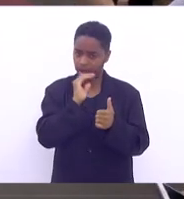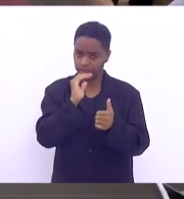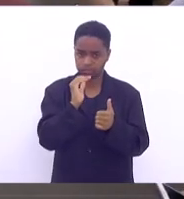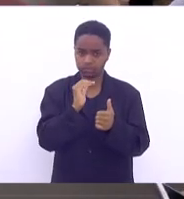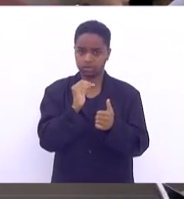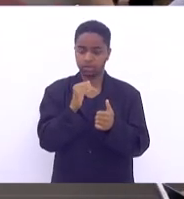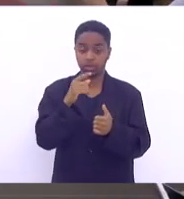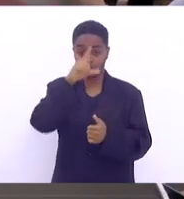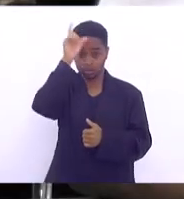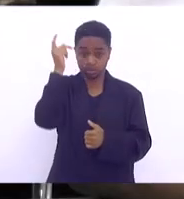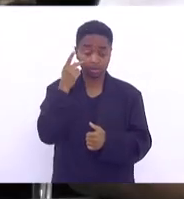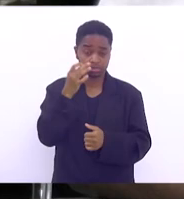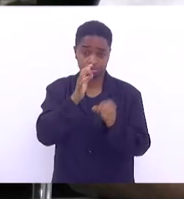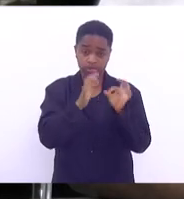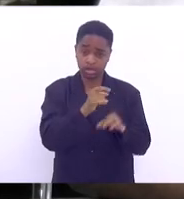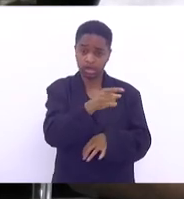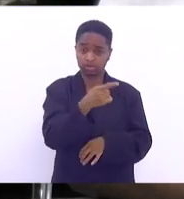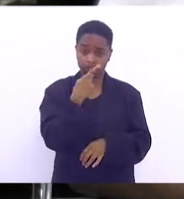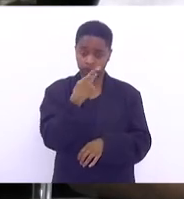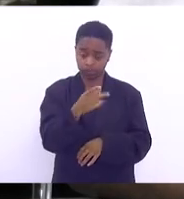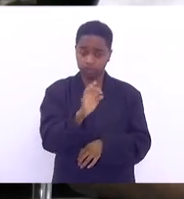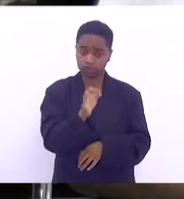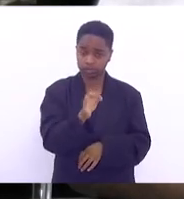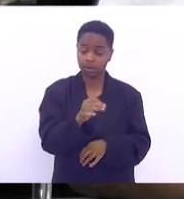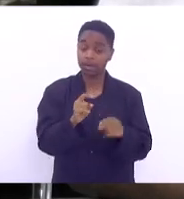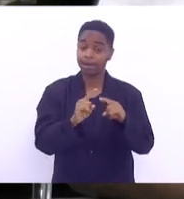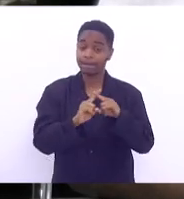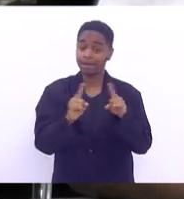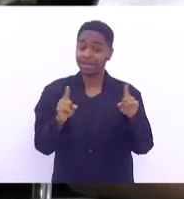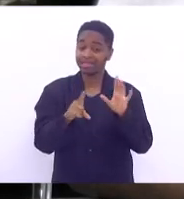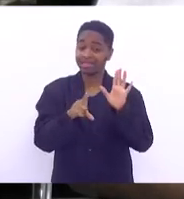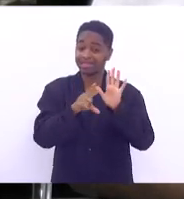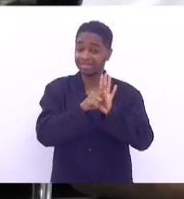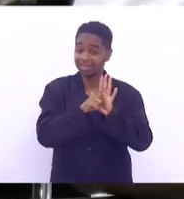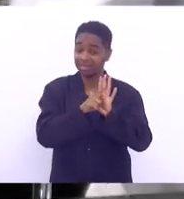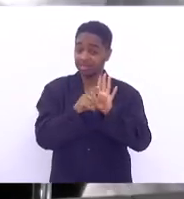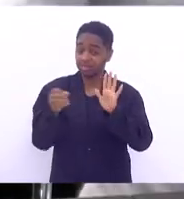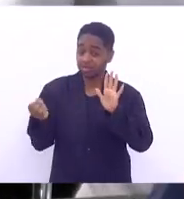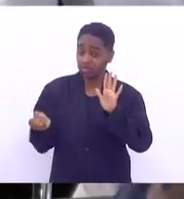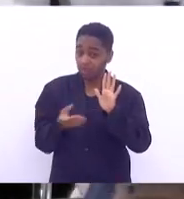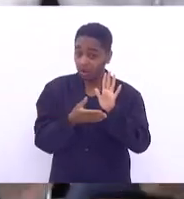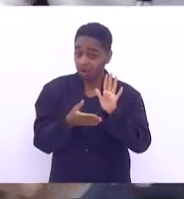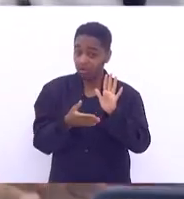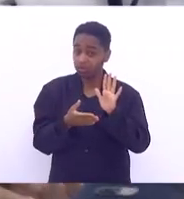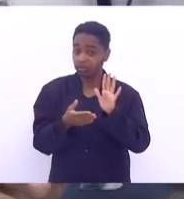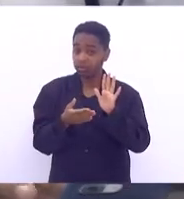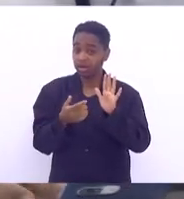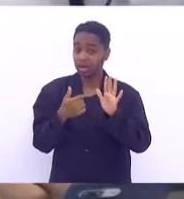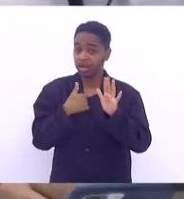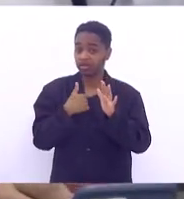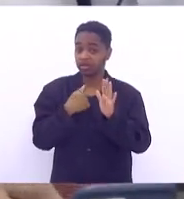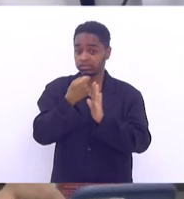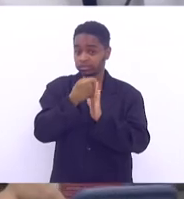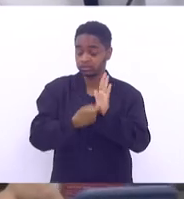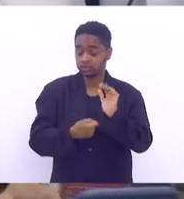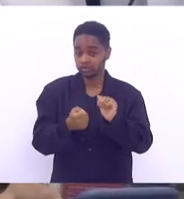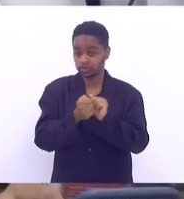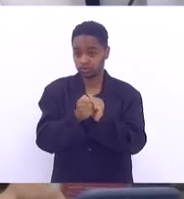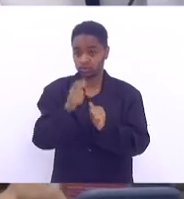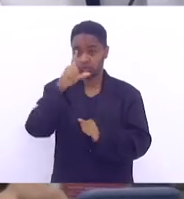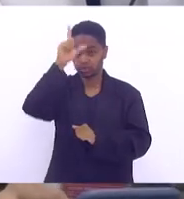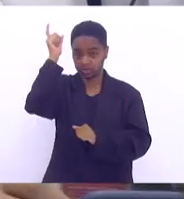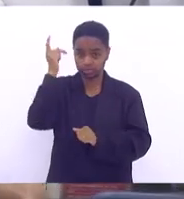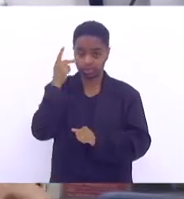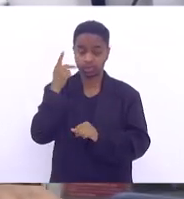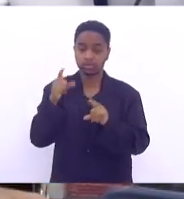O Luiz Paulo tem razão em tudo que ele disse. A questão é que essa lei mais recente, que eu fui coautor com o Luiz Paulo, também